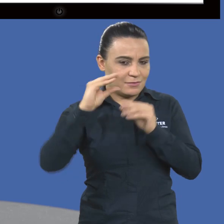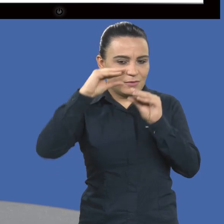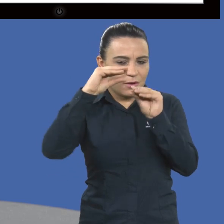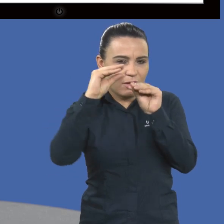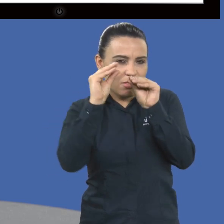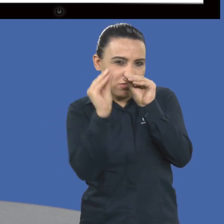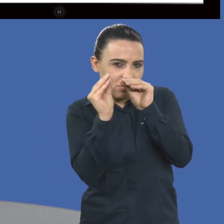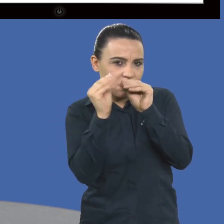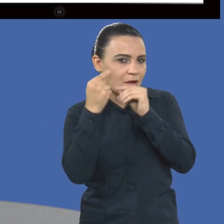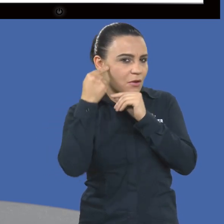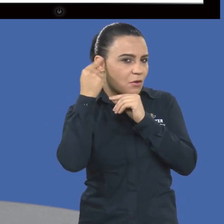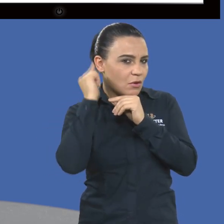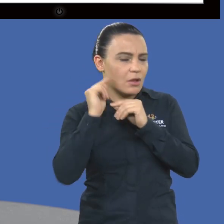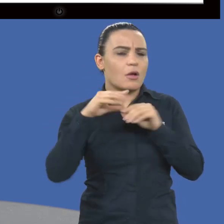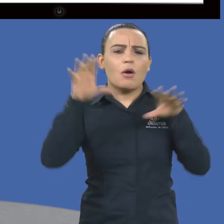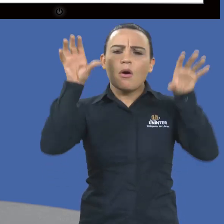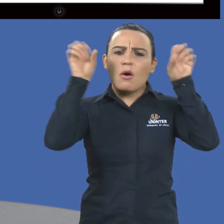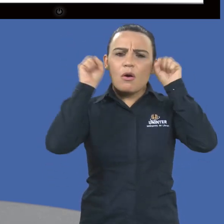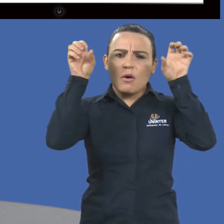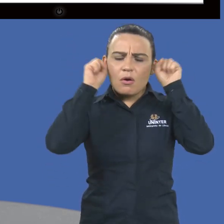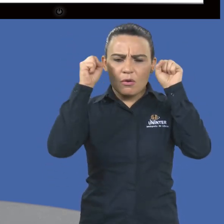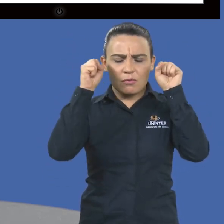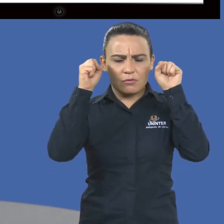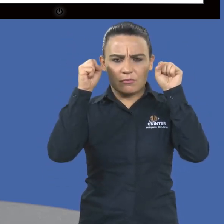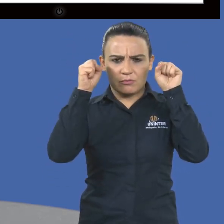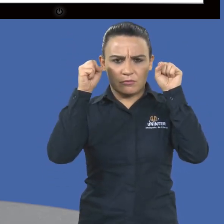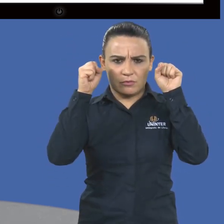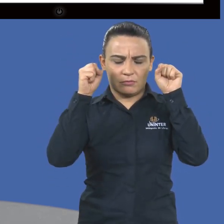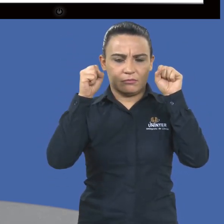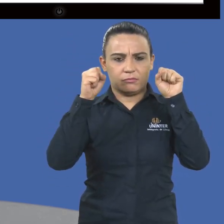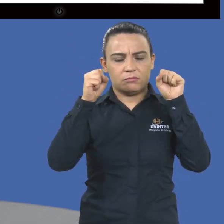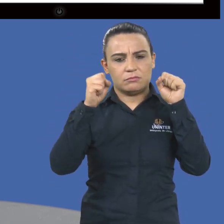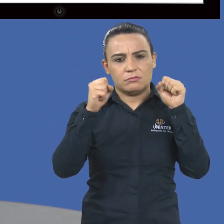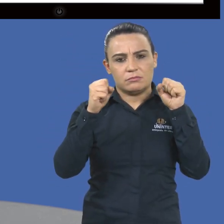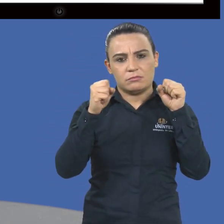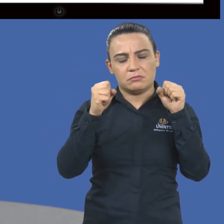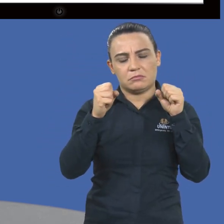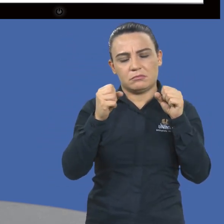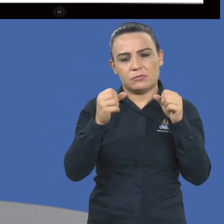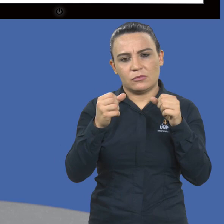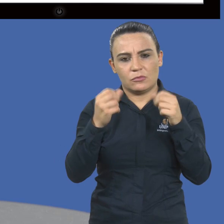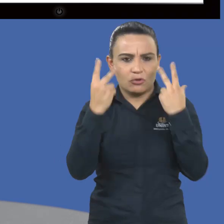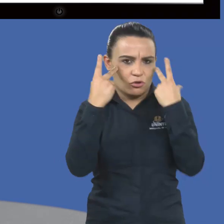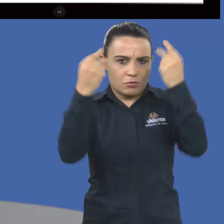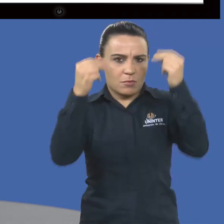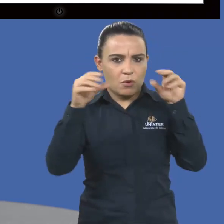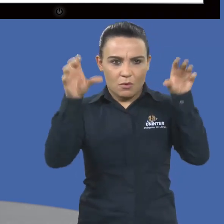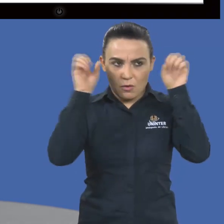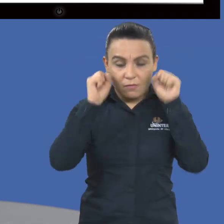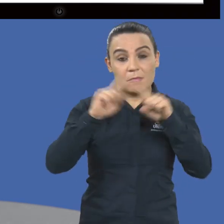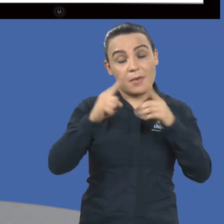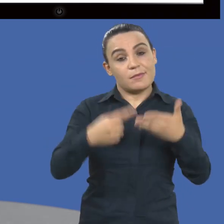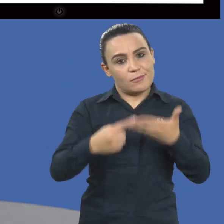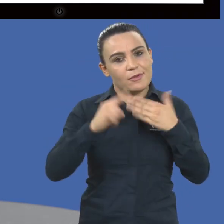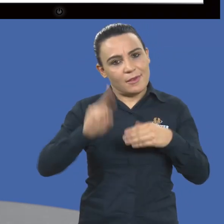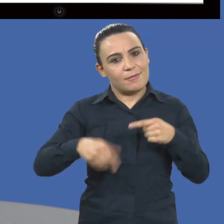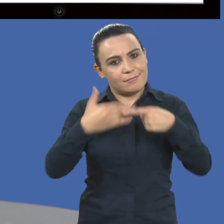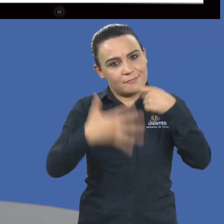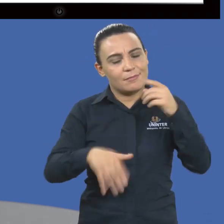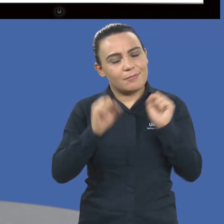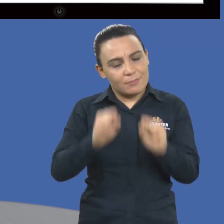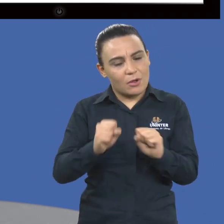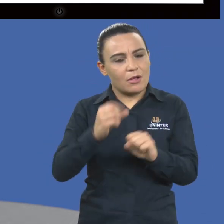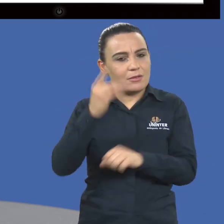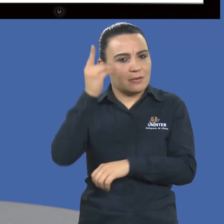não altera em nada a audição da criança, mas é um sinal cardinal.